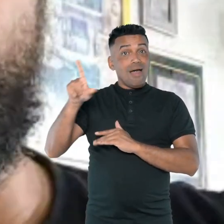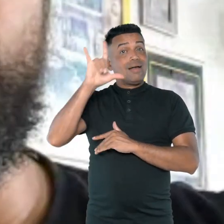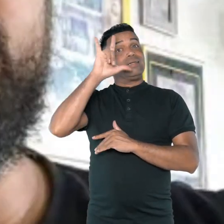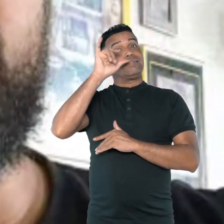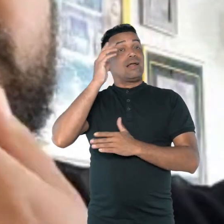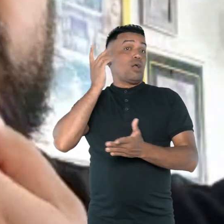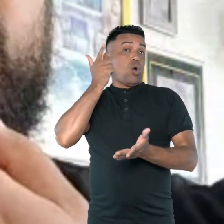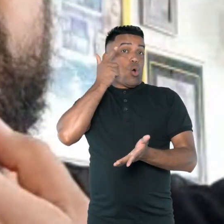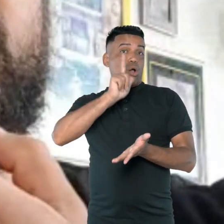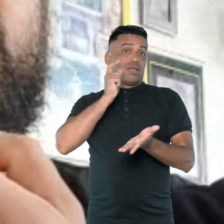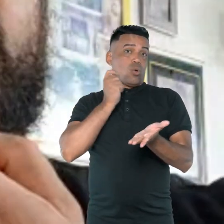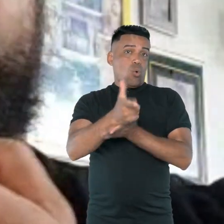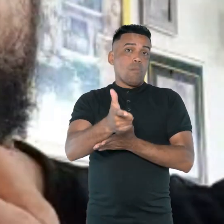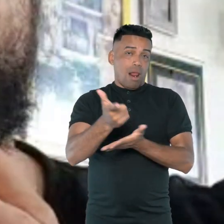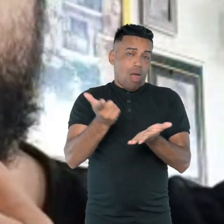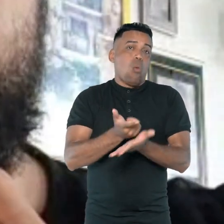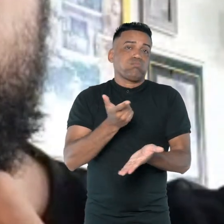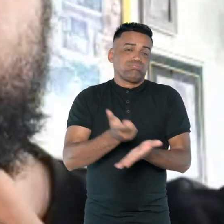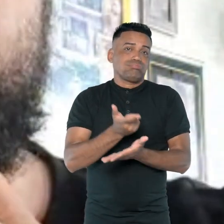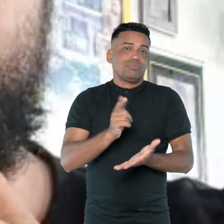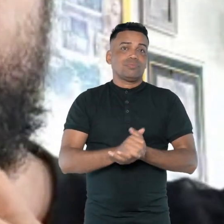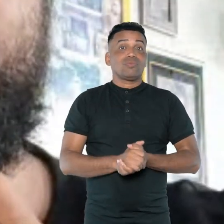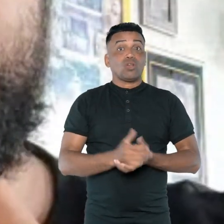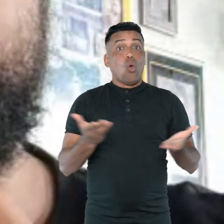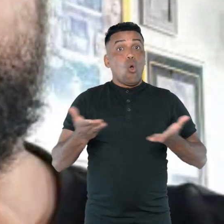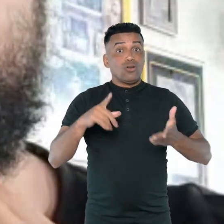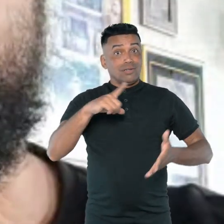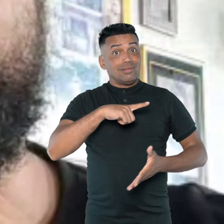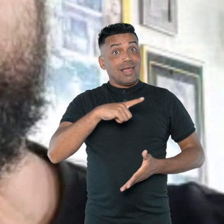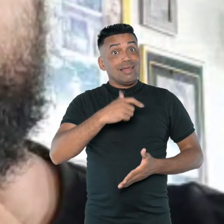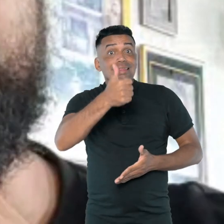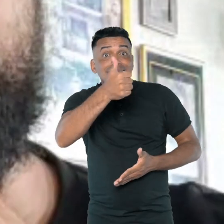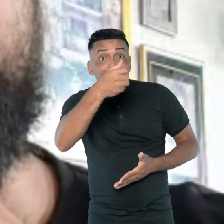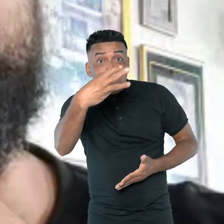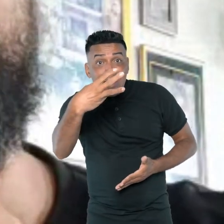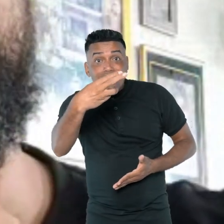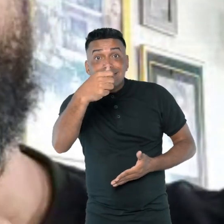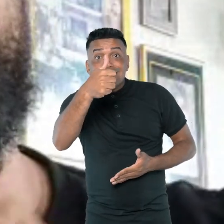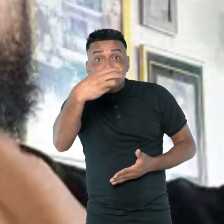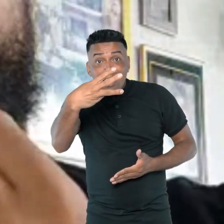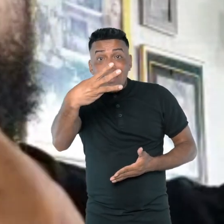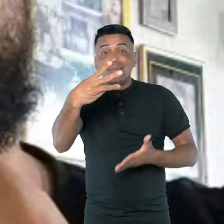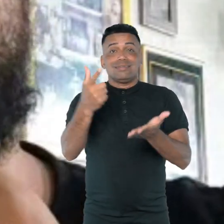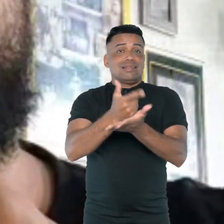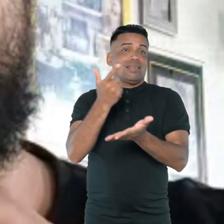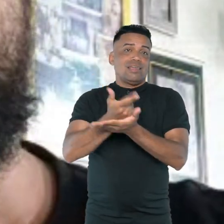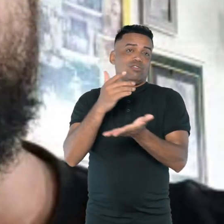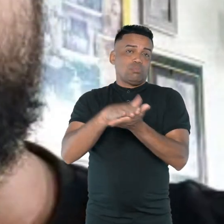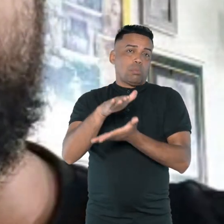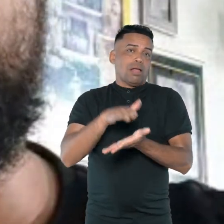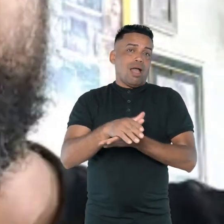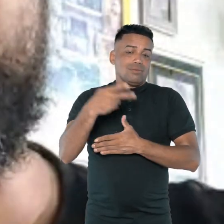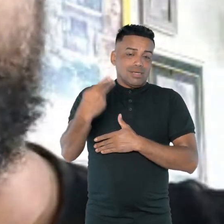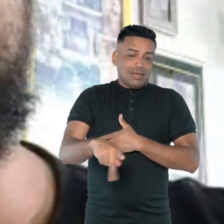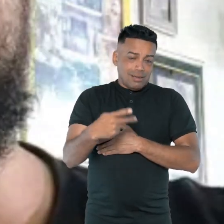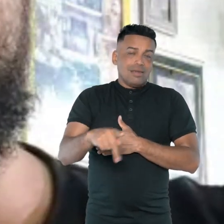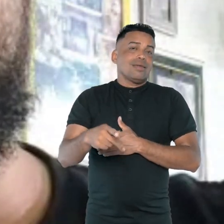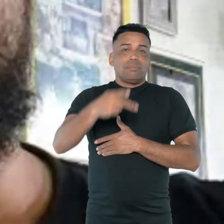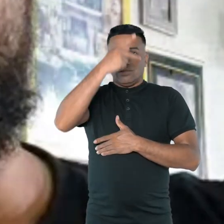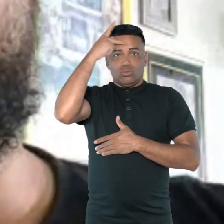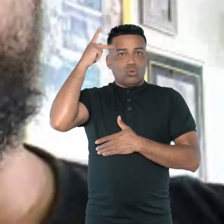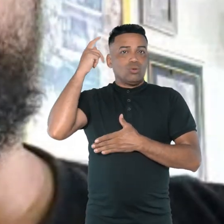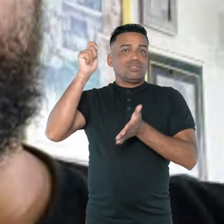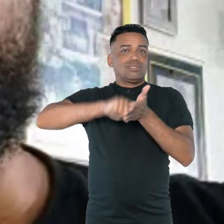livros. Hoje nós temos 13 títulos publicados de autores daqui da cidade. Então eu estou aqui representando uma